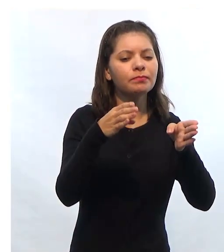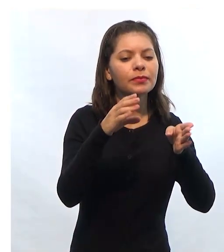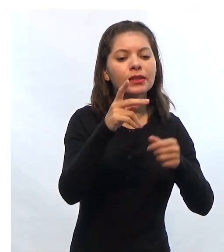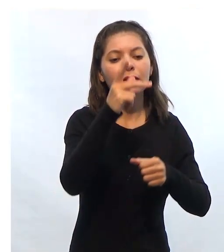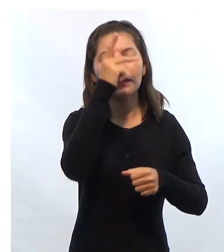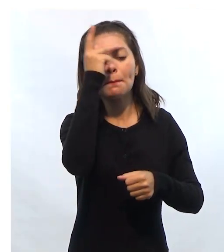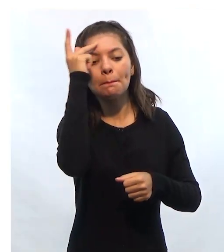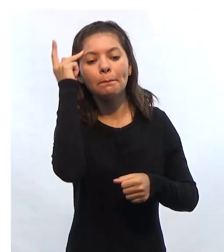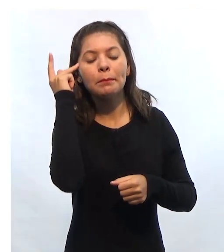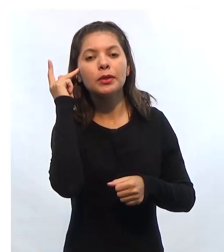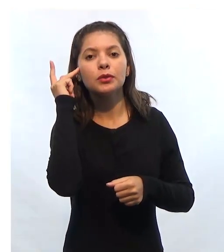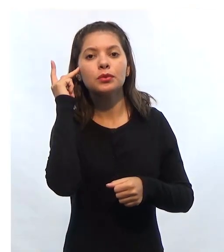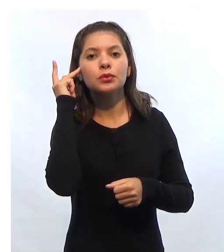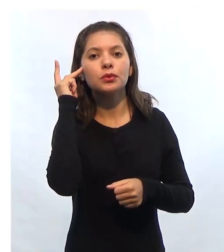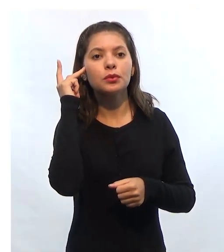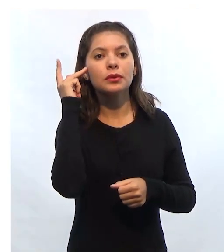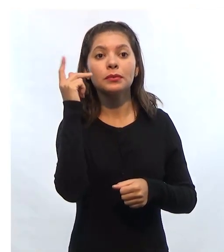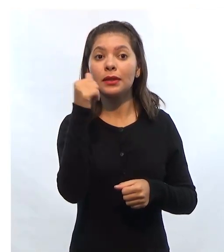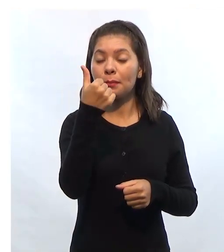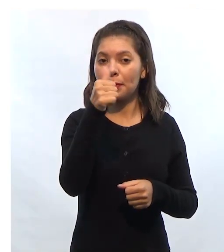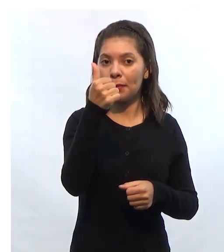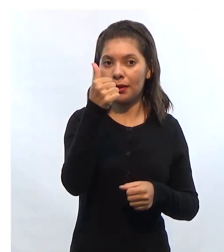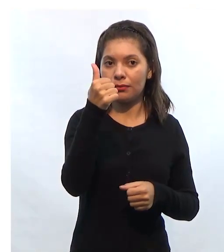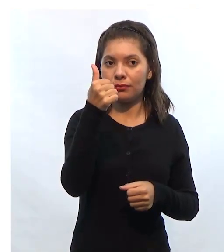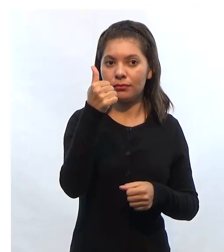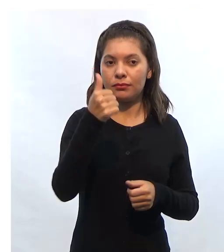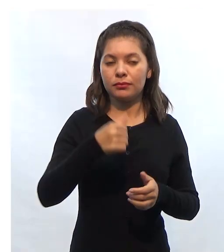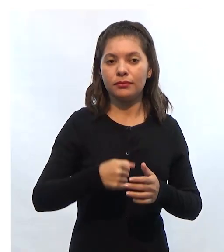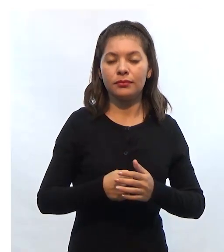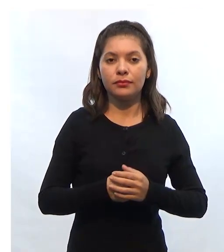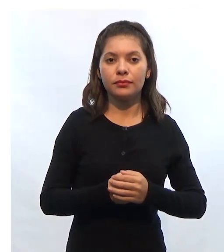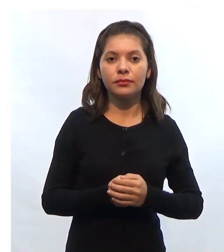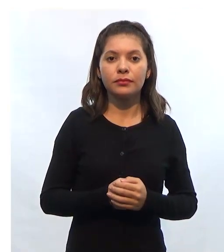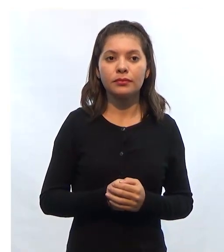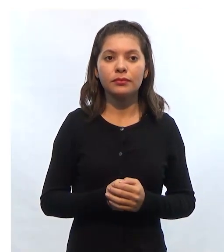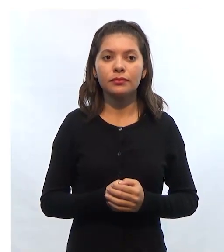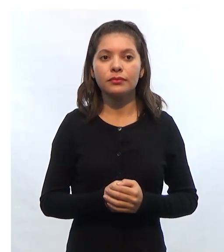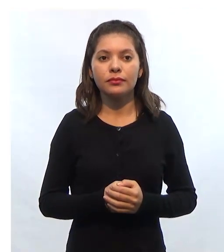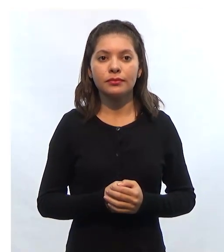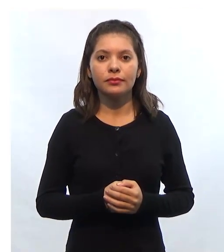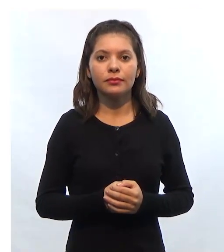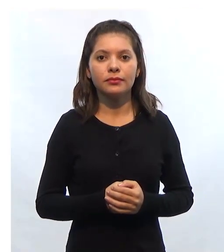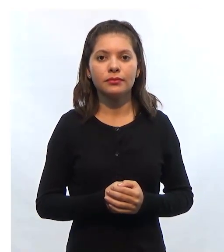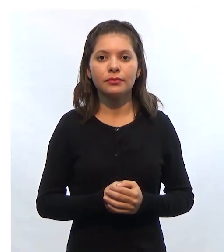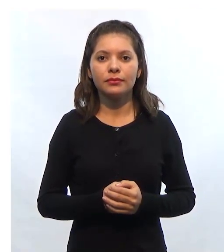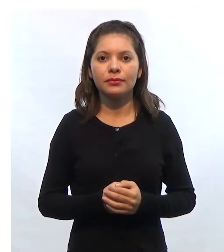junto ao público-alvo. Por isso ele é chamado primário, porque ele é mais,